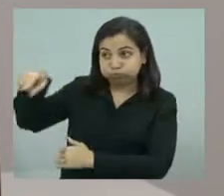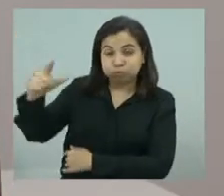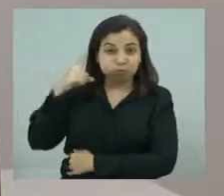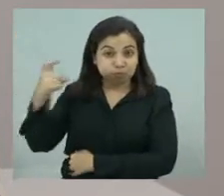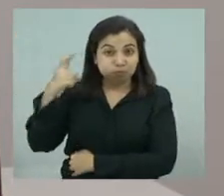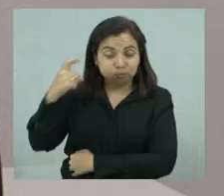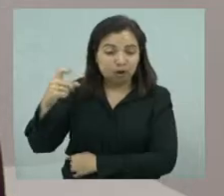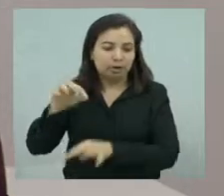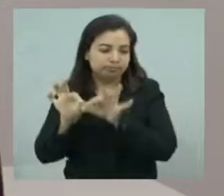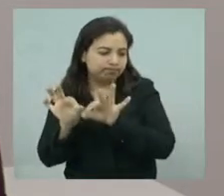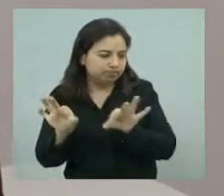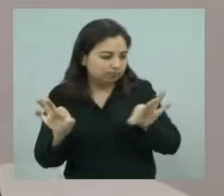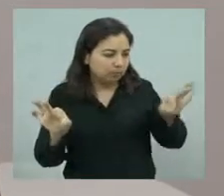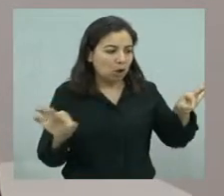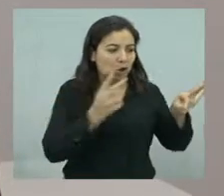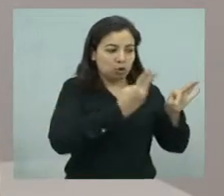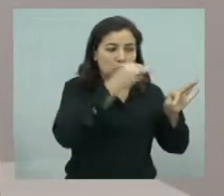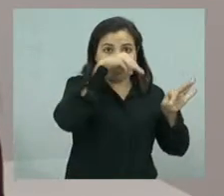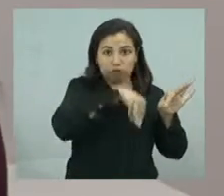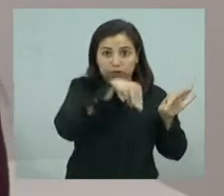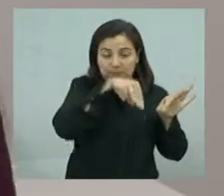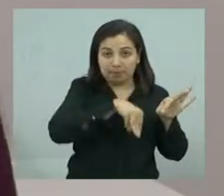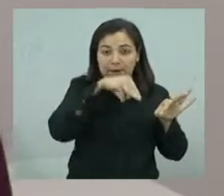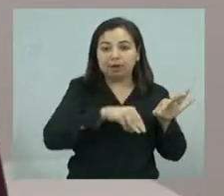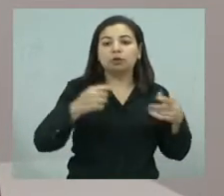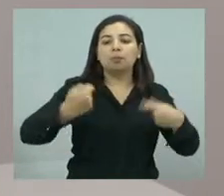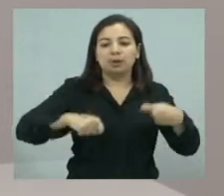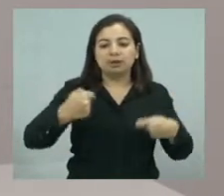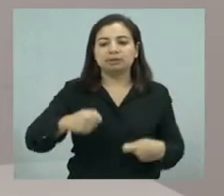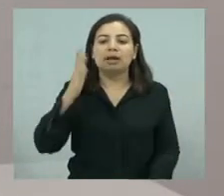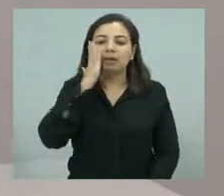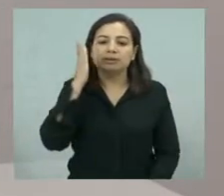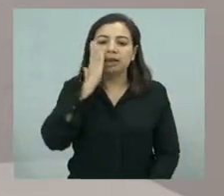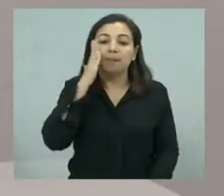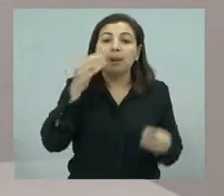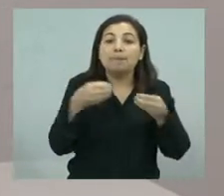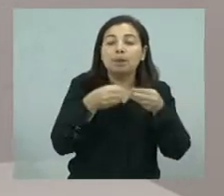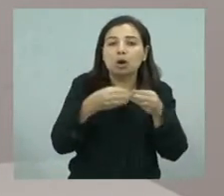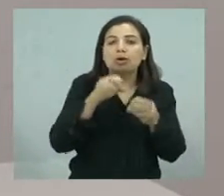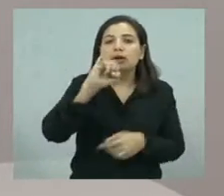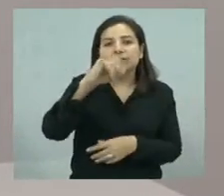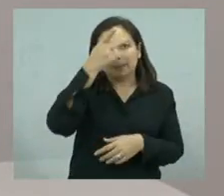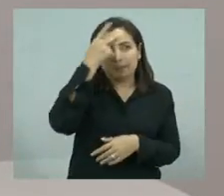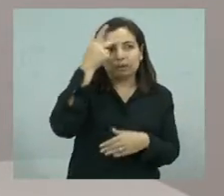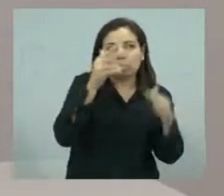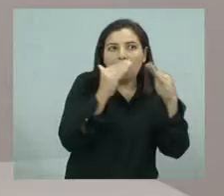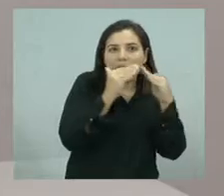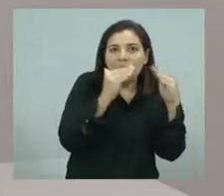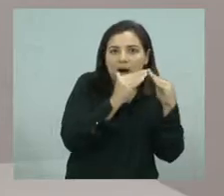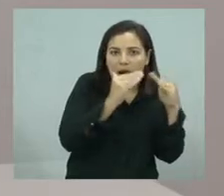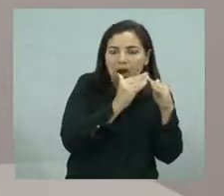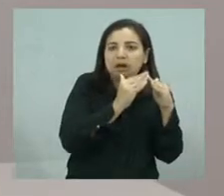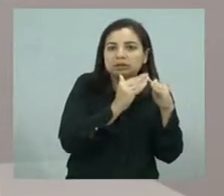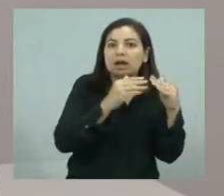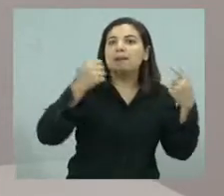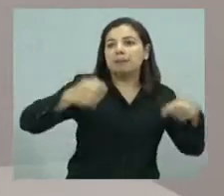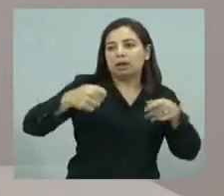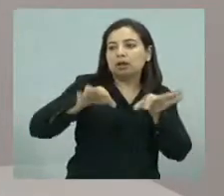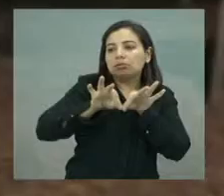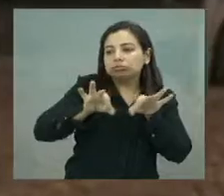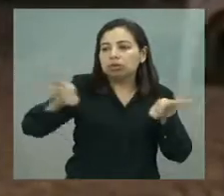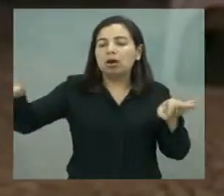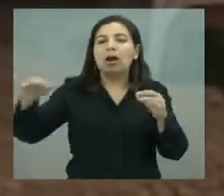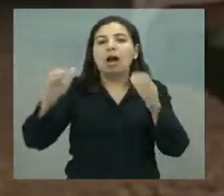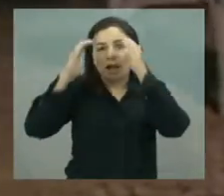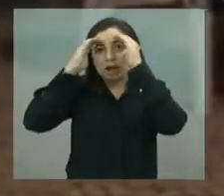tem que realizar essa medição a 2 metros do limite do imóvel mais próximo, ou seja, o vizinho mais próximo de onde tem aquela caixa